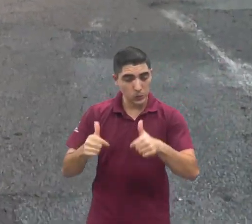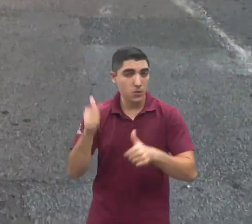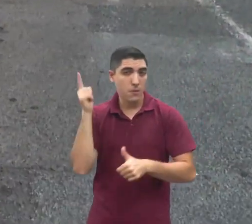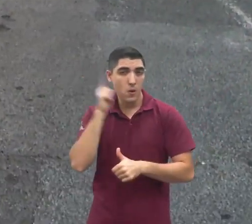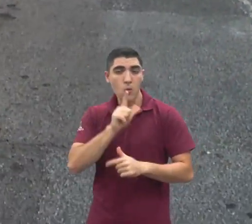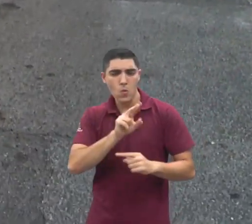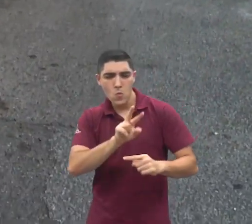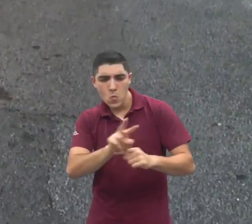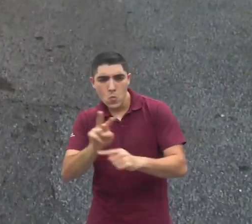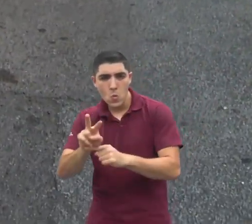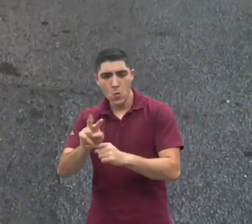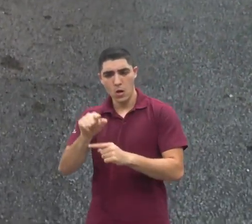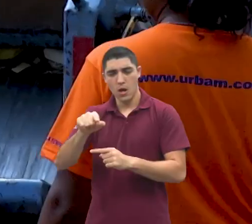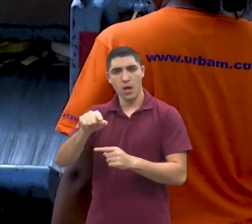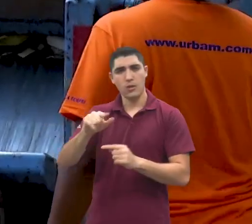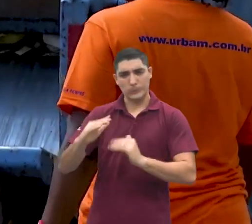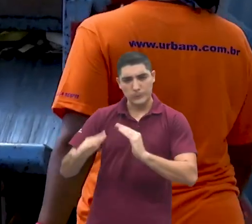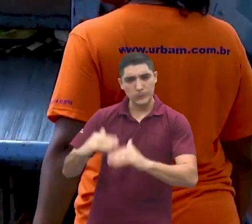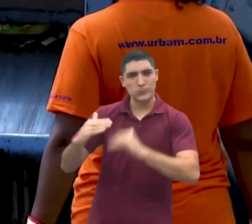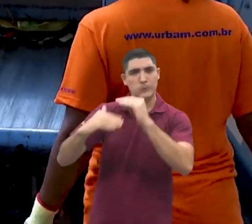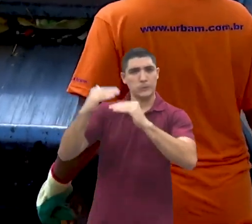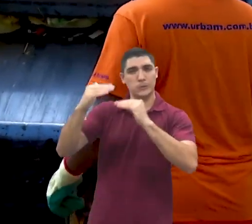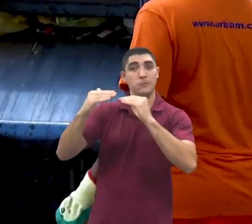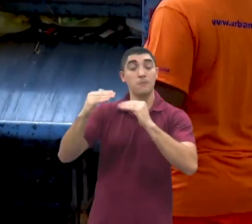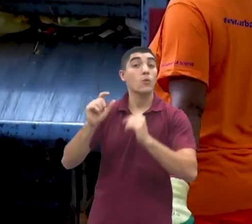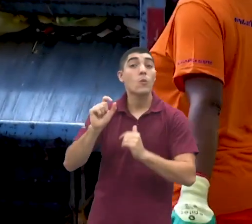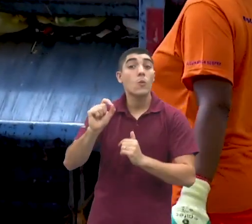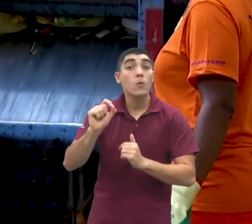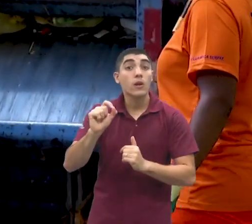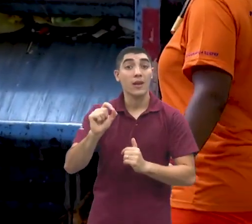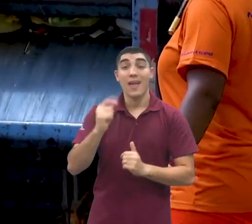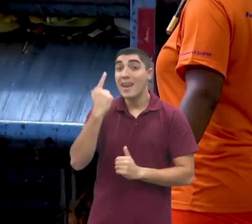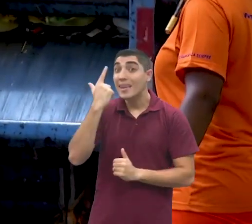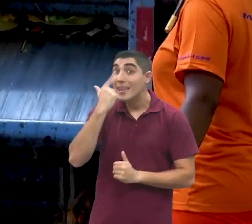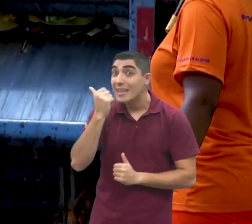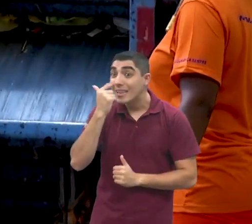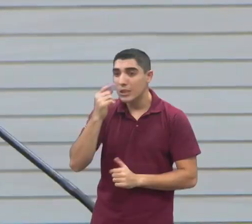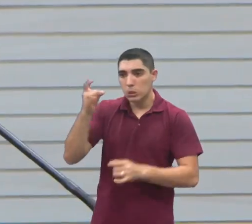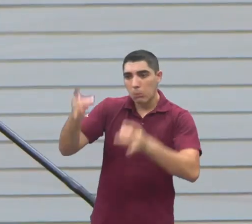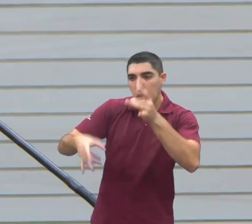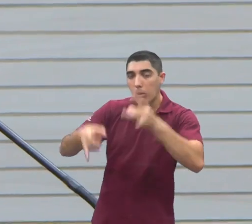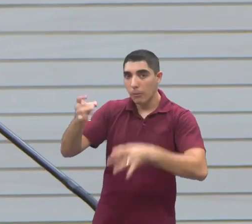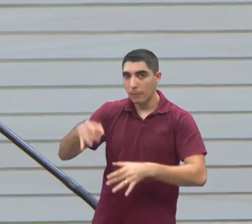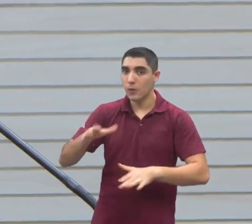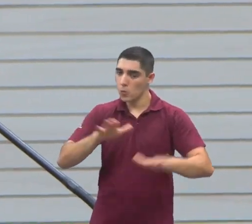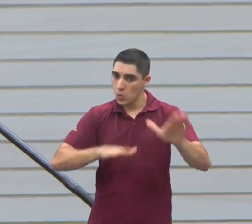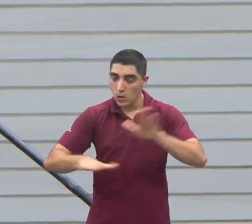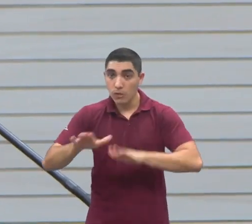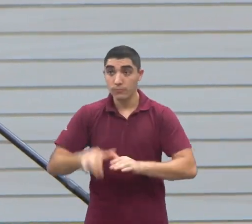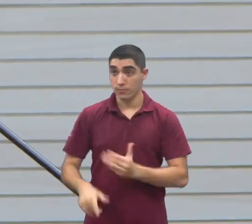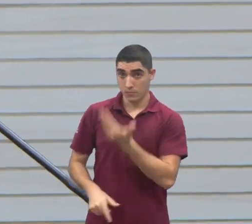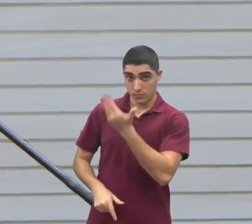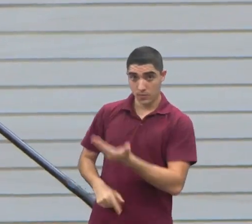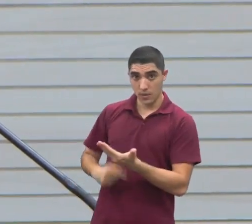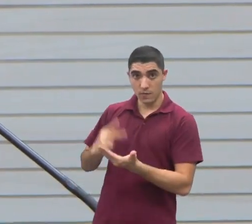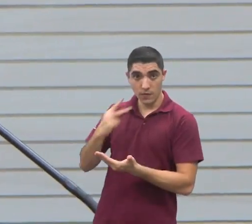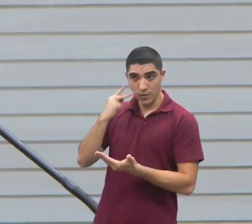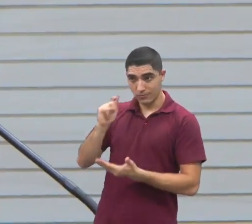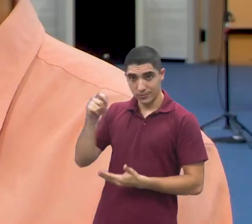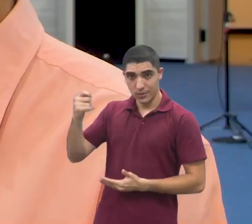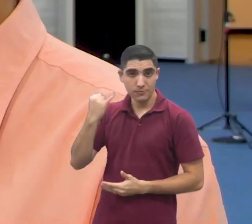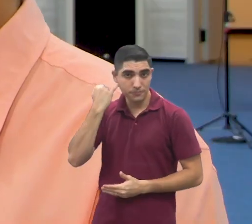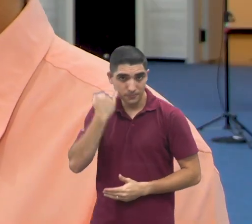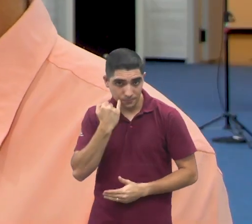o desenvolvimento sustentável está no cuidado com a geração de resíduos. Ponto defendido pelo vereador Zé